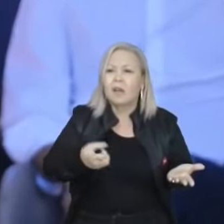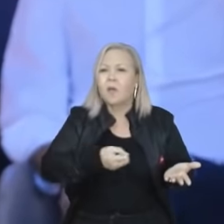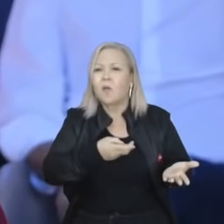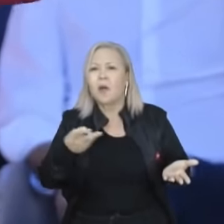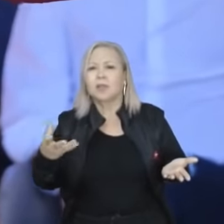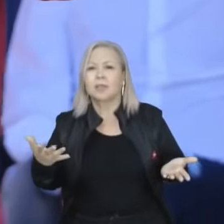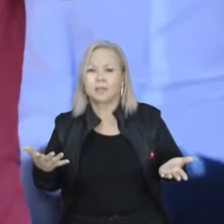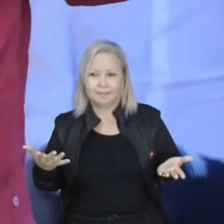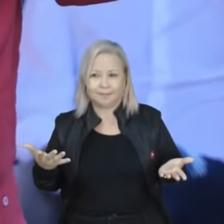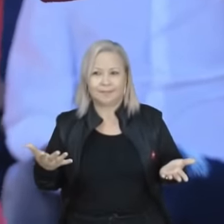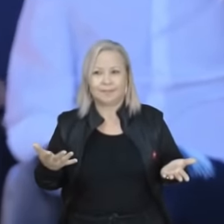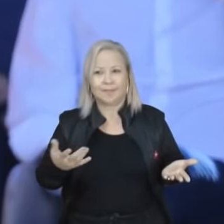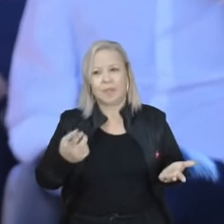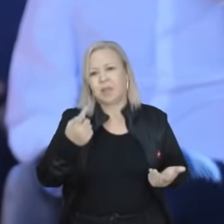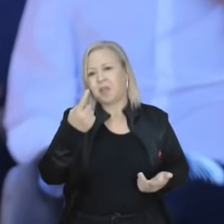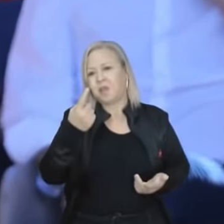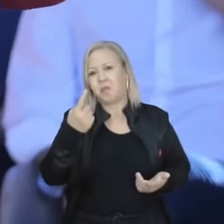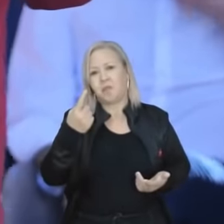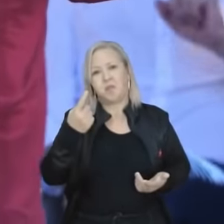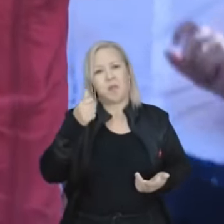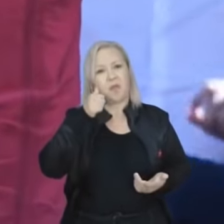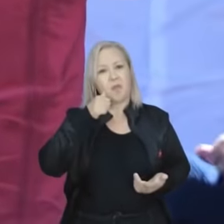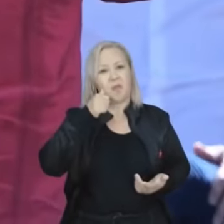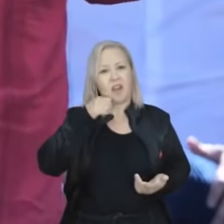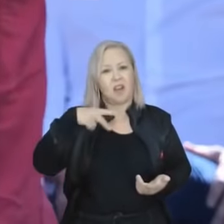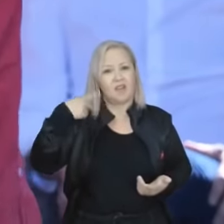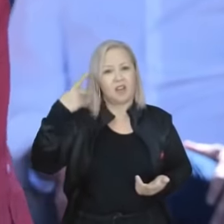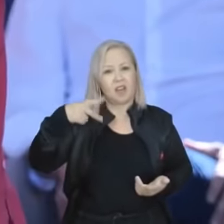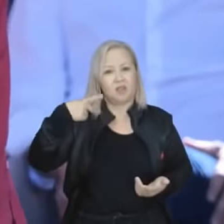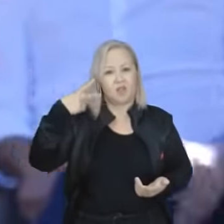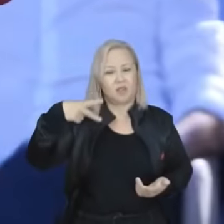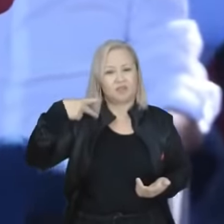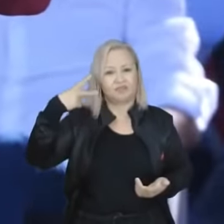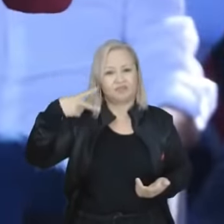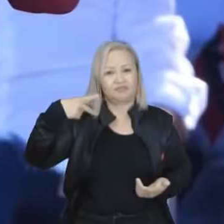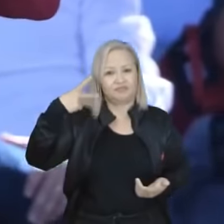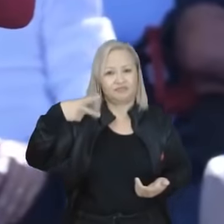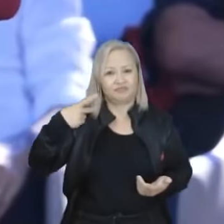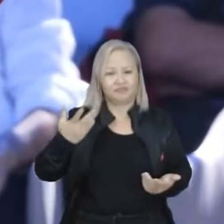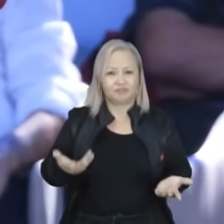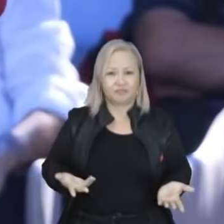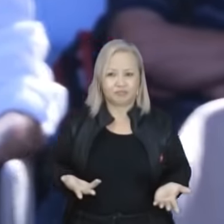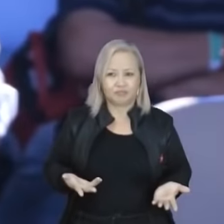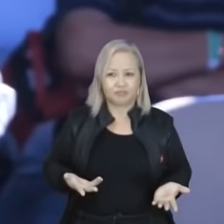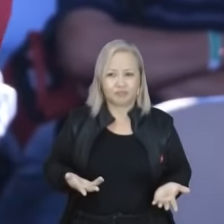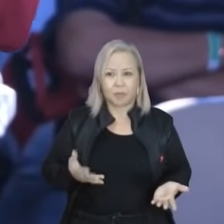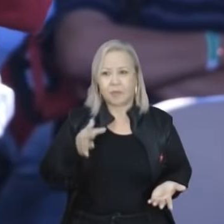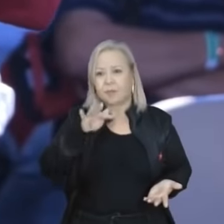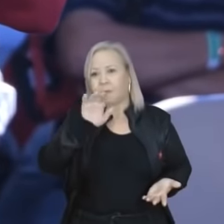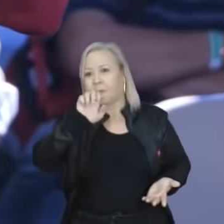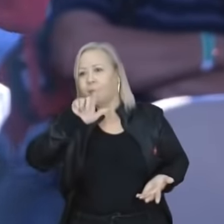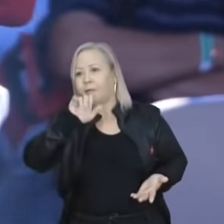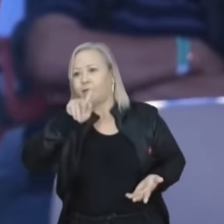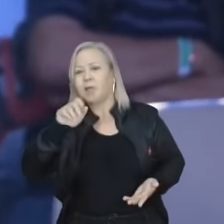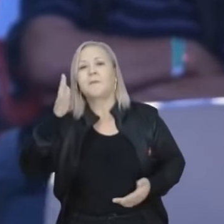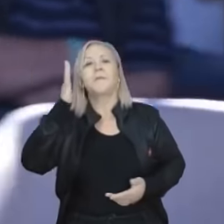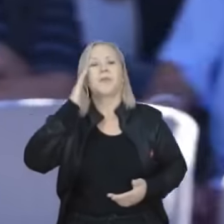Uma mulher. Uma mulher em Diadema. Felipe, eu sei que a culpa não é